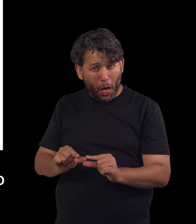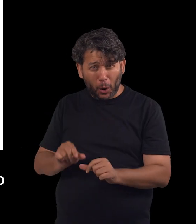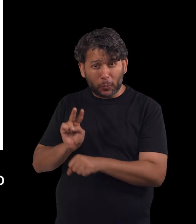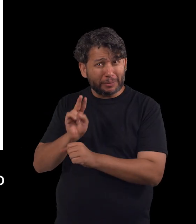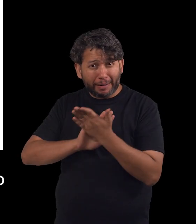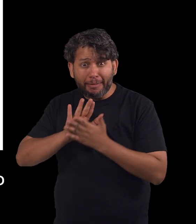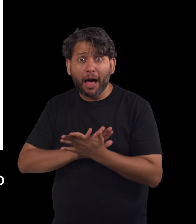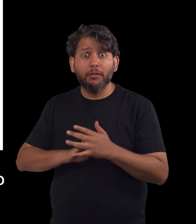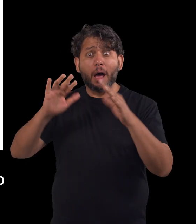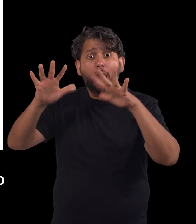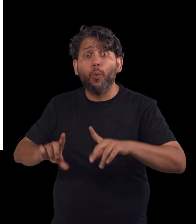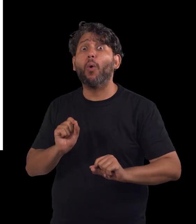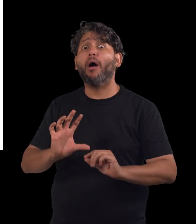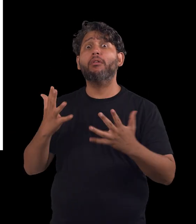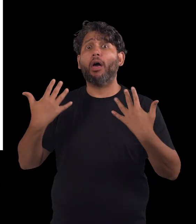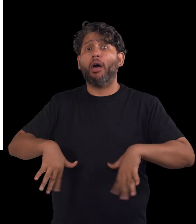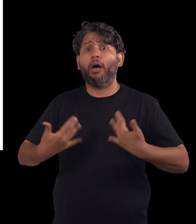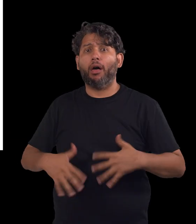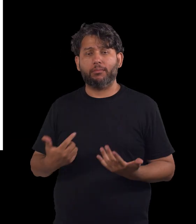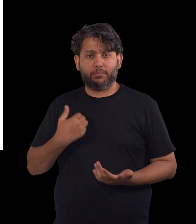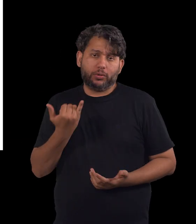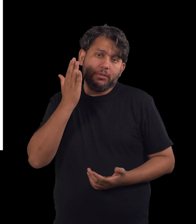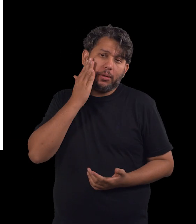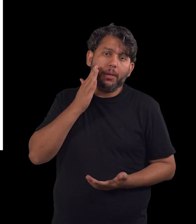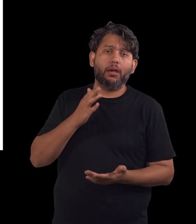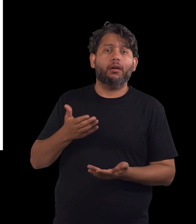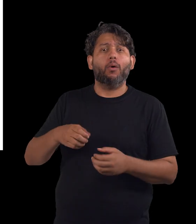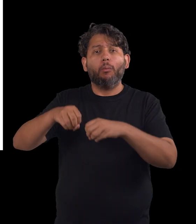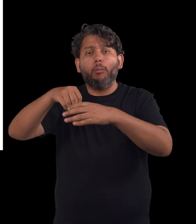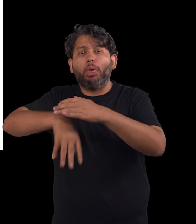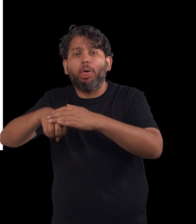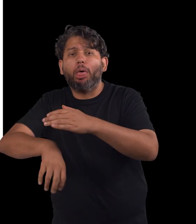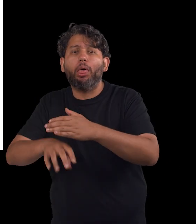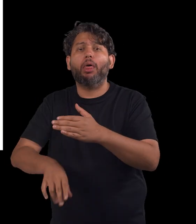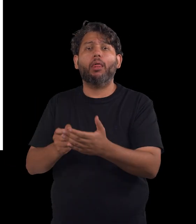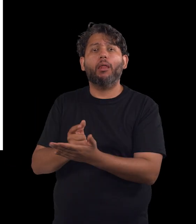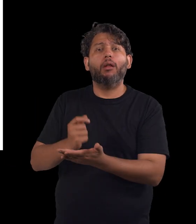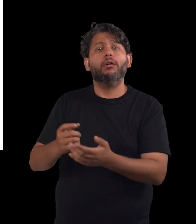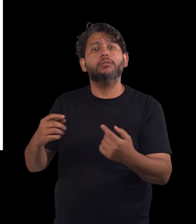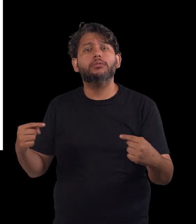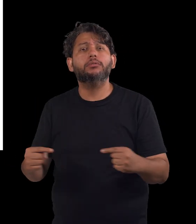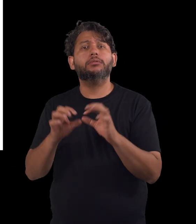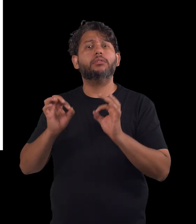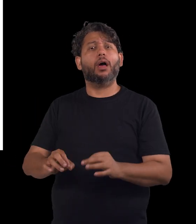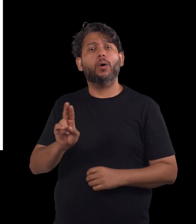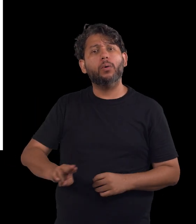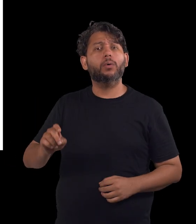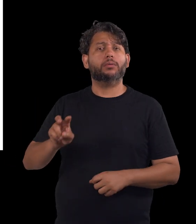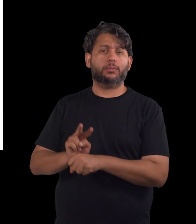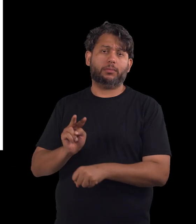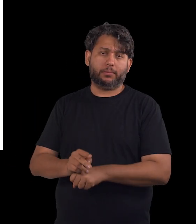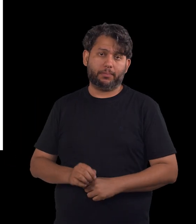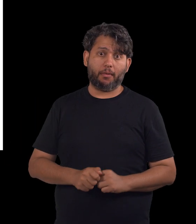recurso não é devidamente cuidado, promovendo reflexão sobre consumo, desperdício e preservação. A